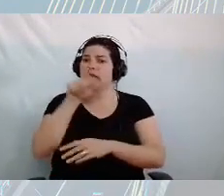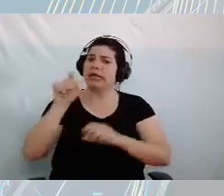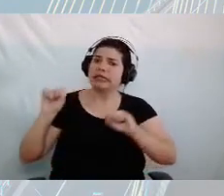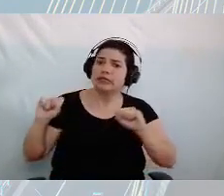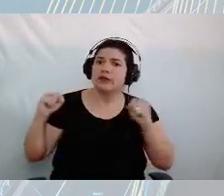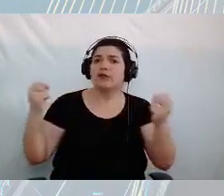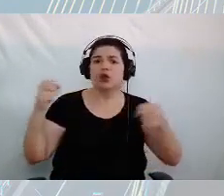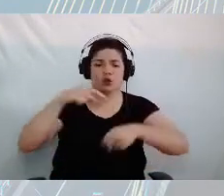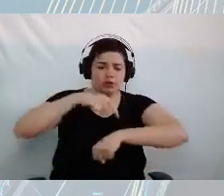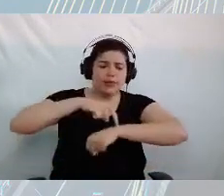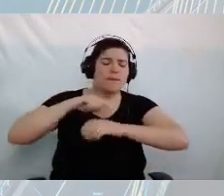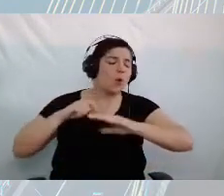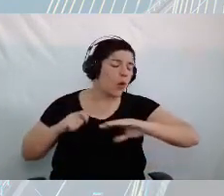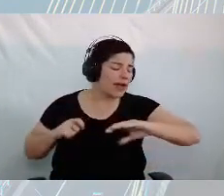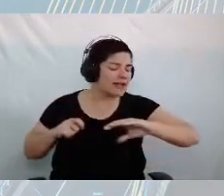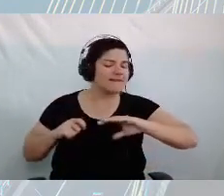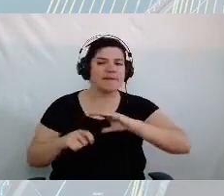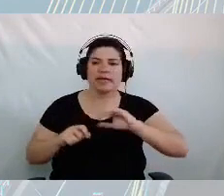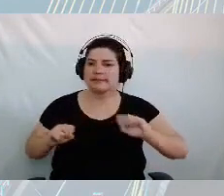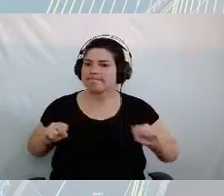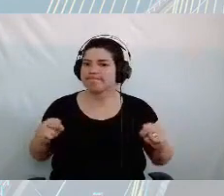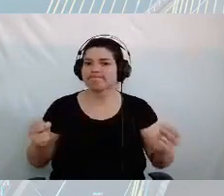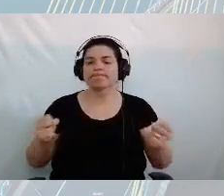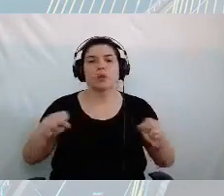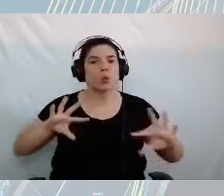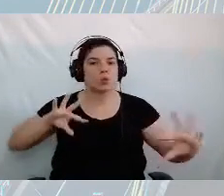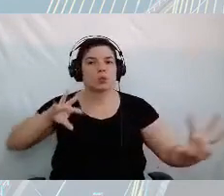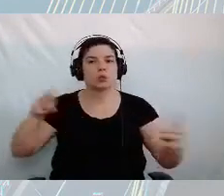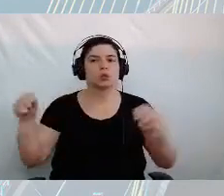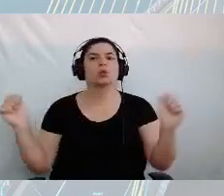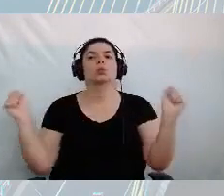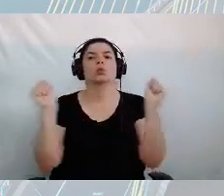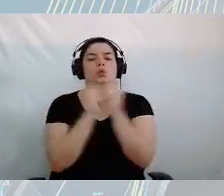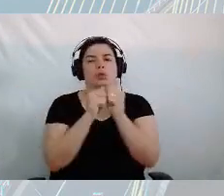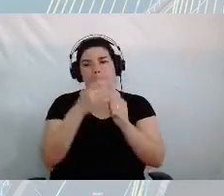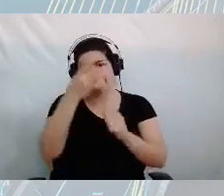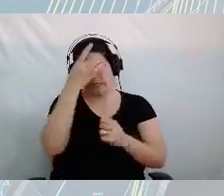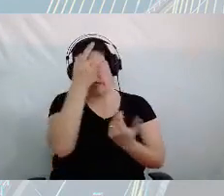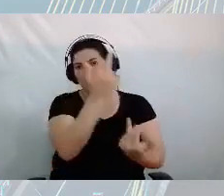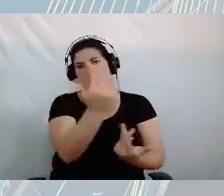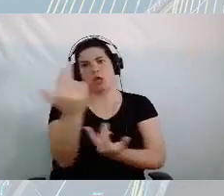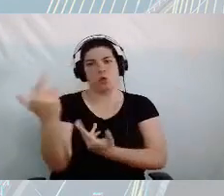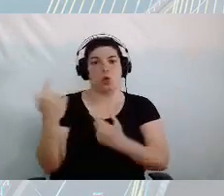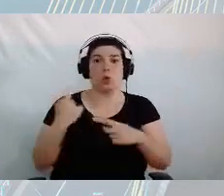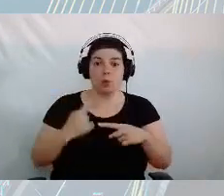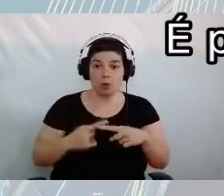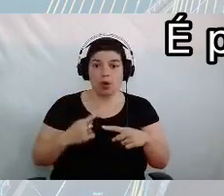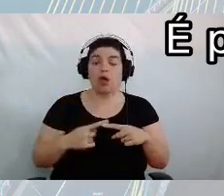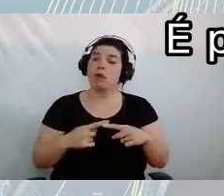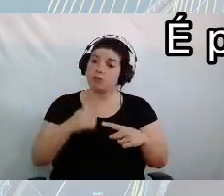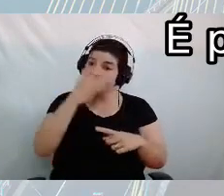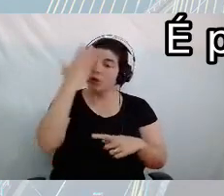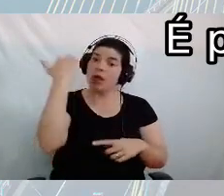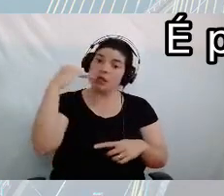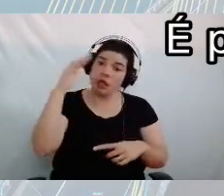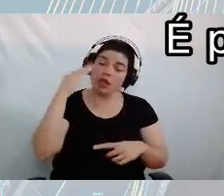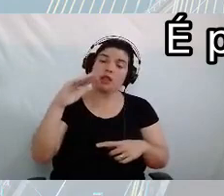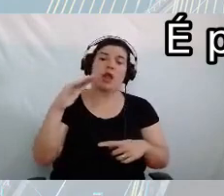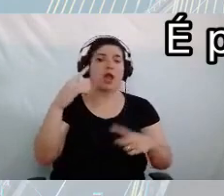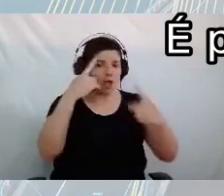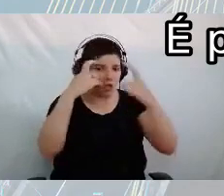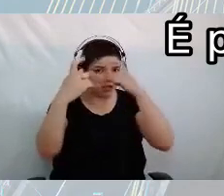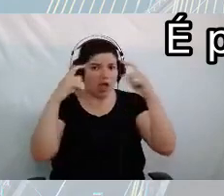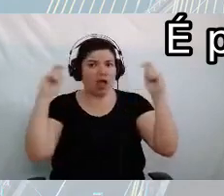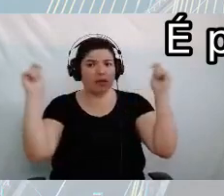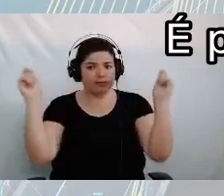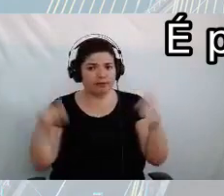for necessário para que todo mundo esteja na mesma página, para que as pessoas comprem a ideia. É preciso uma relação de confiança